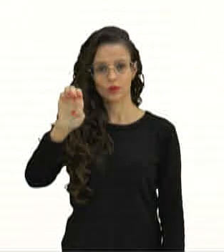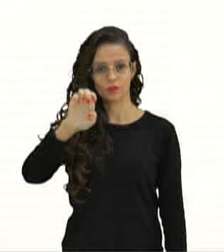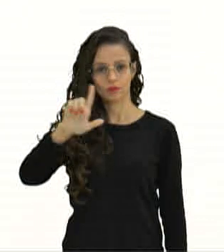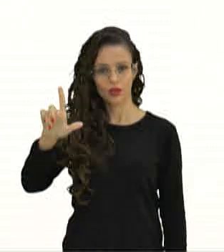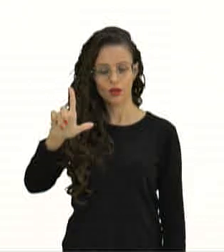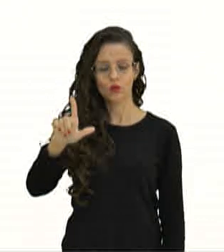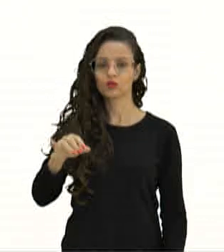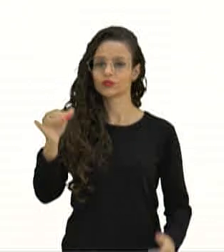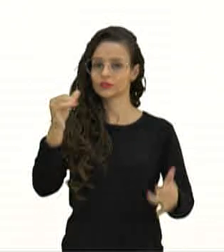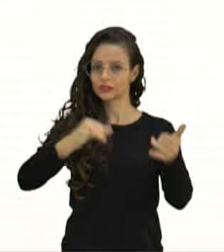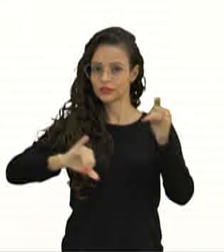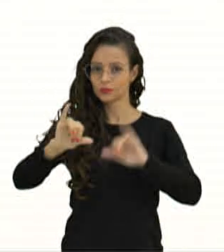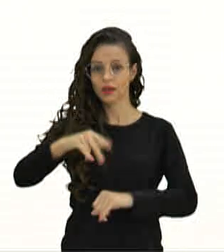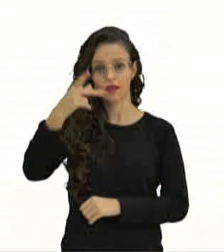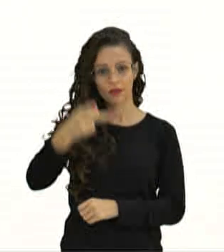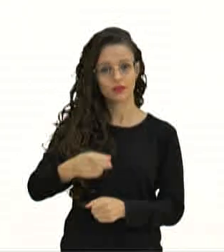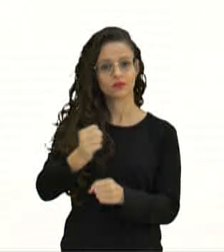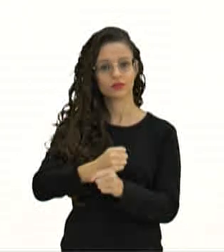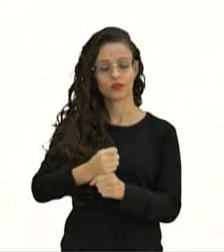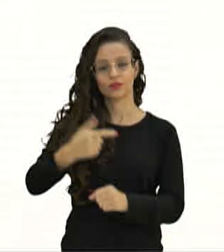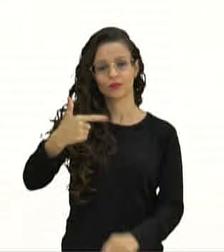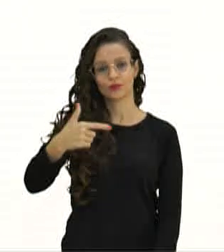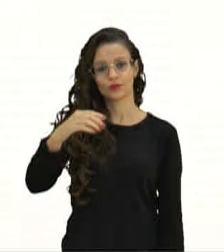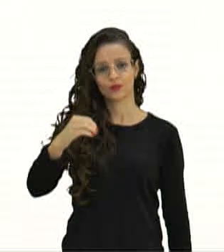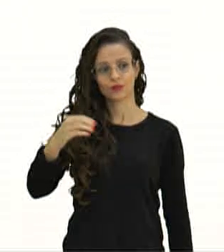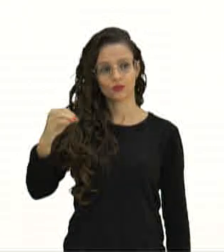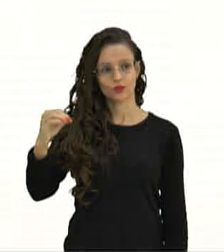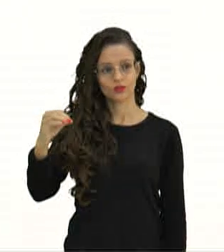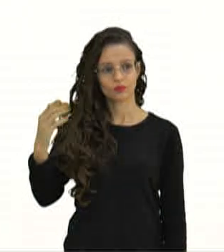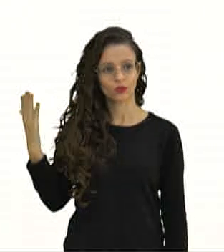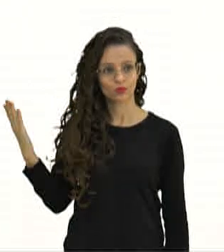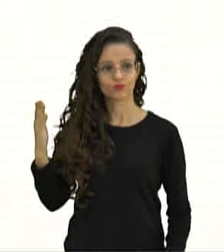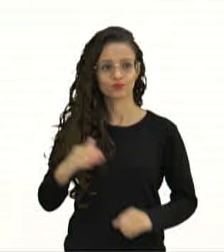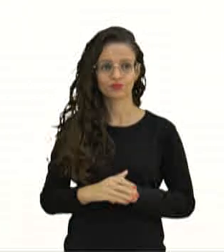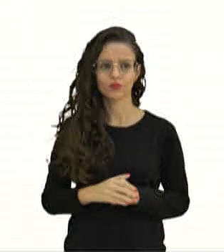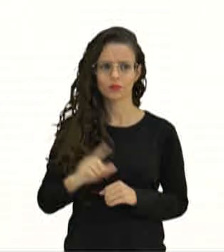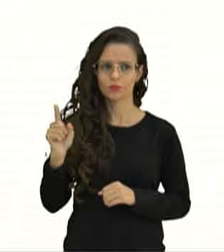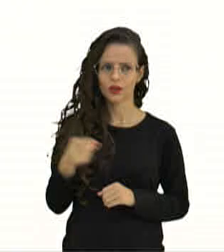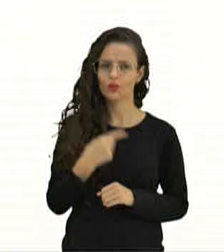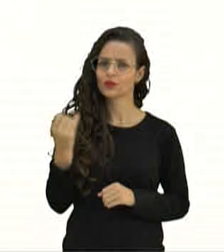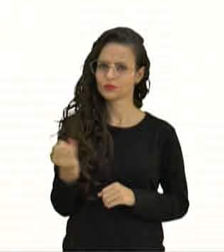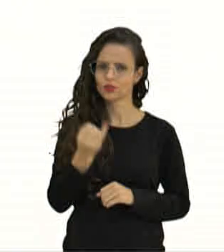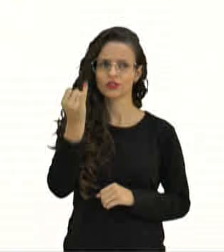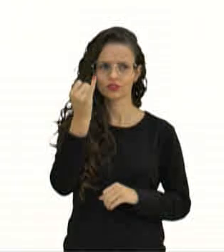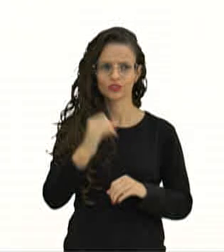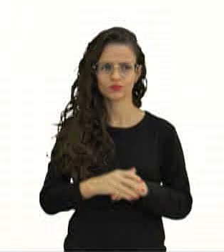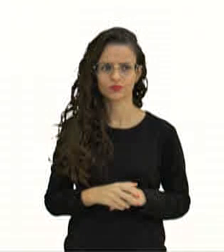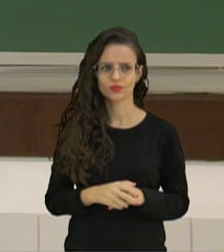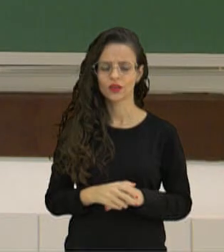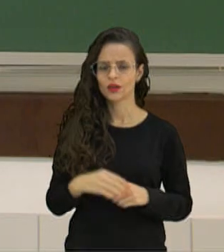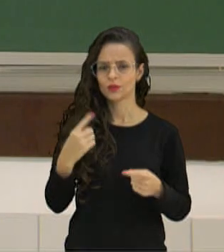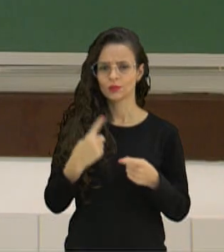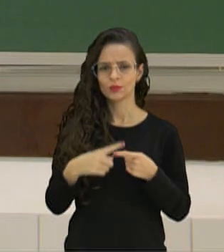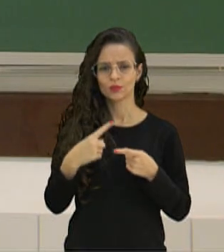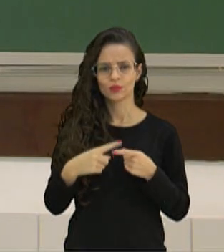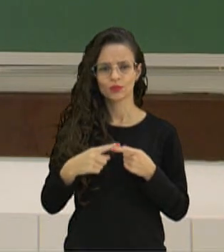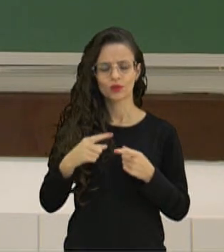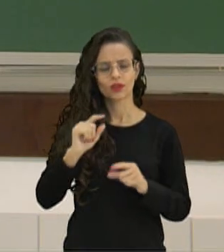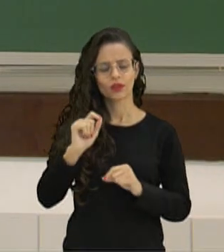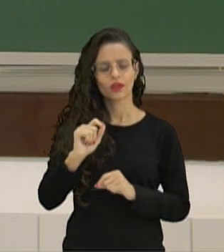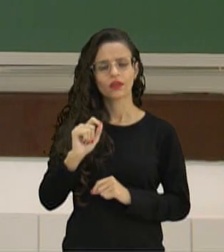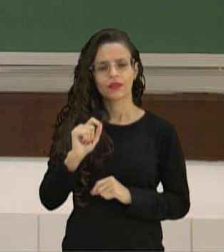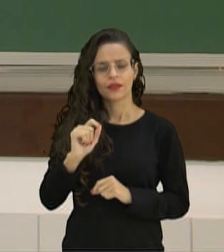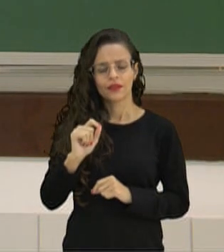de Química nesse ano, o ano de 2000. Para nós é muito importante, porque desde